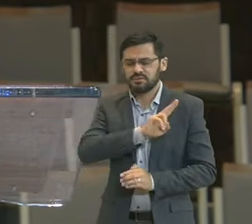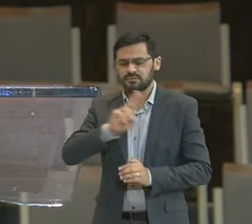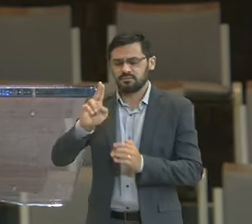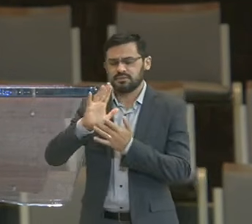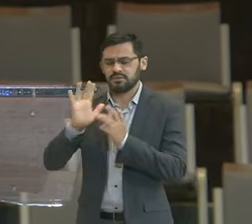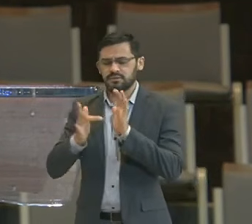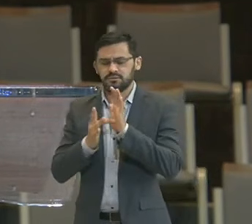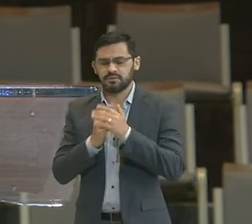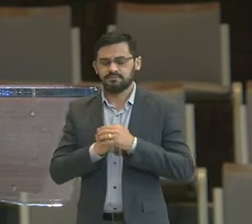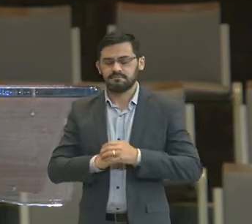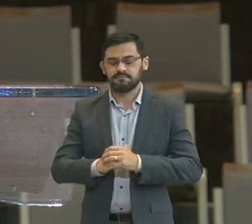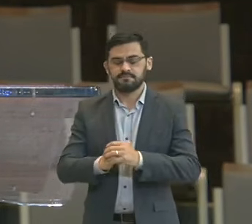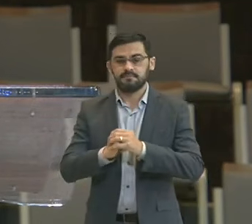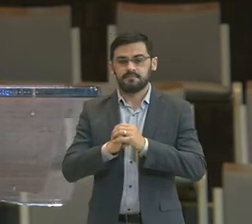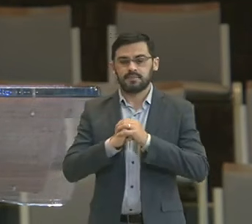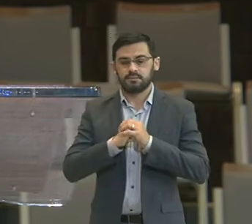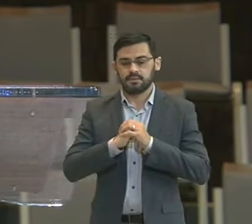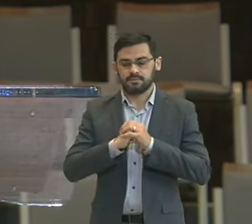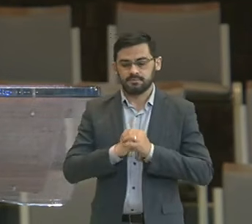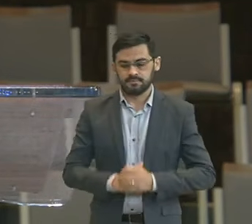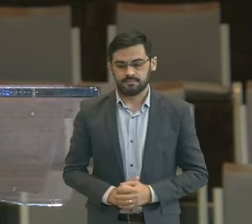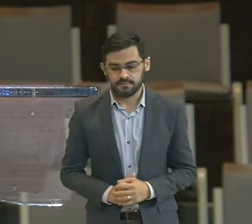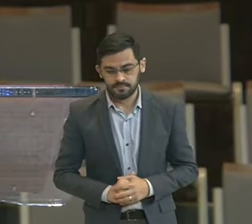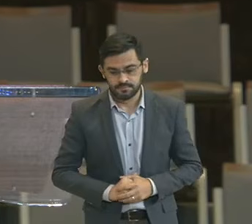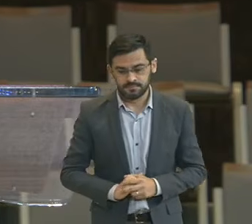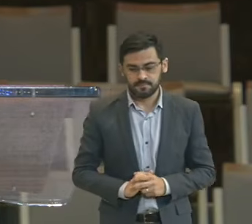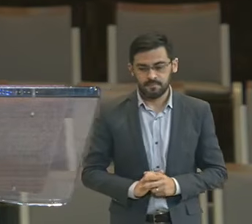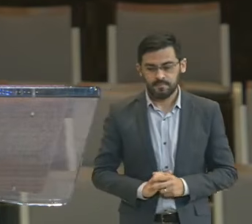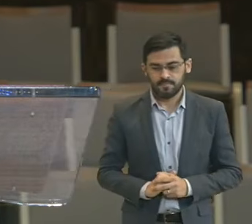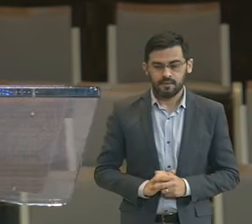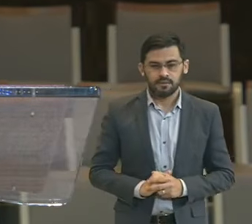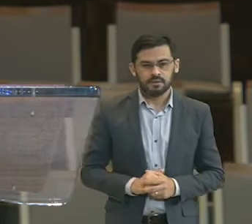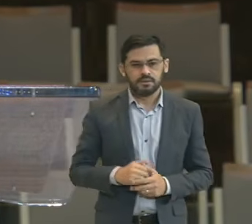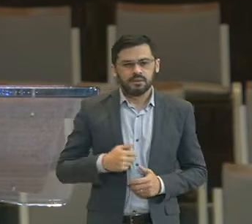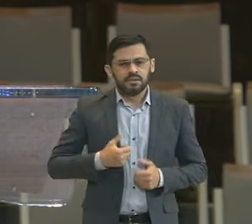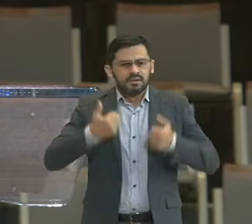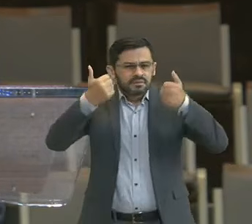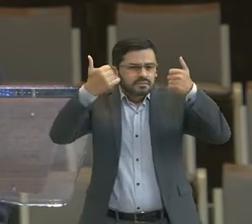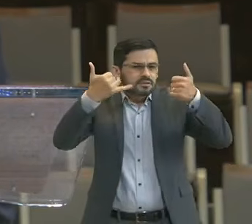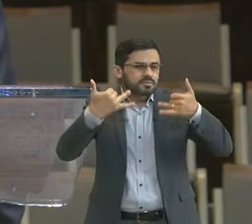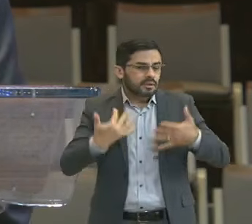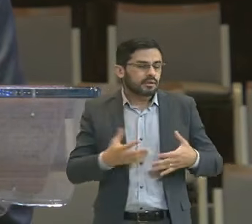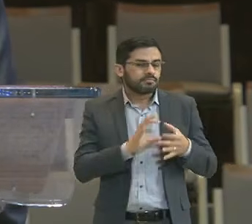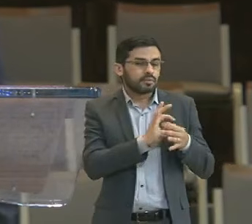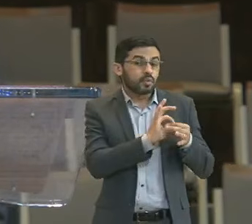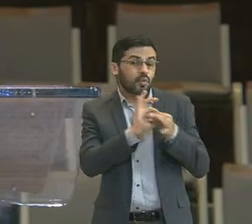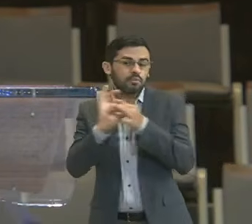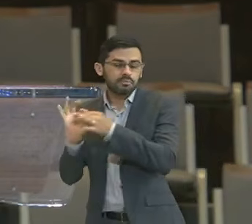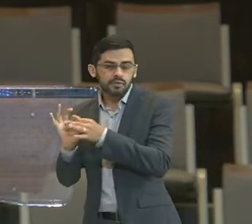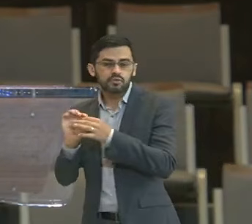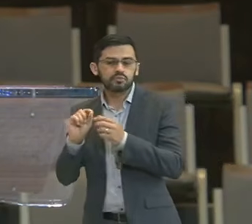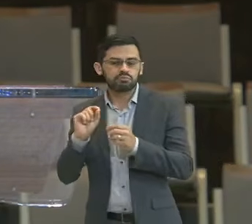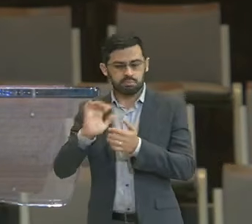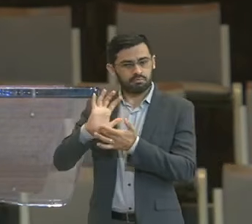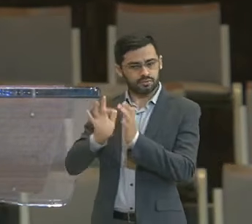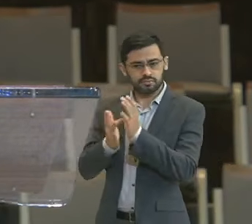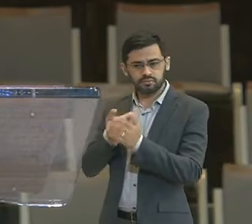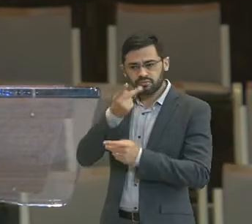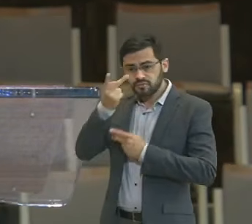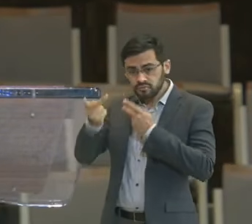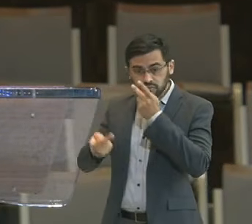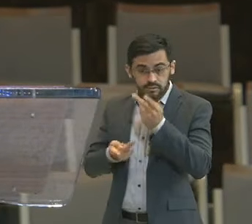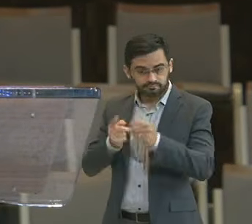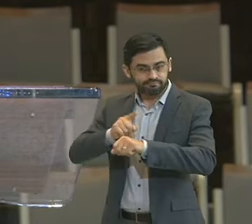Jesus. Amém e amém. Deixa eu explicar para você o que estava acontecendo quando Jesus disse